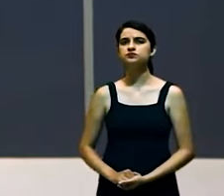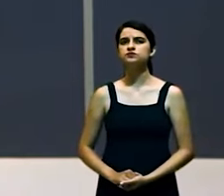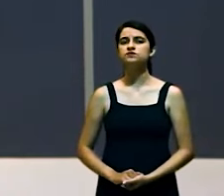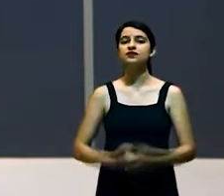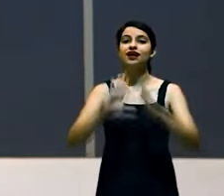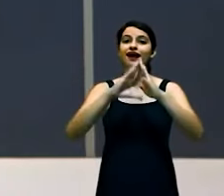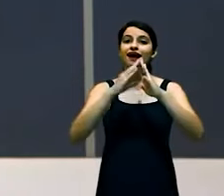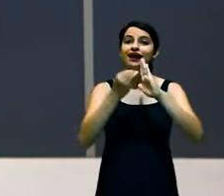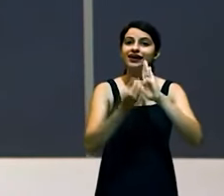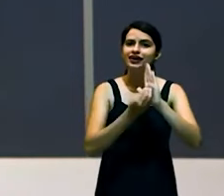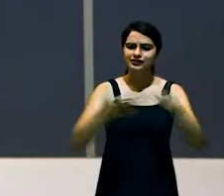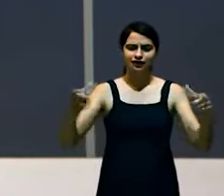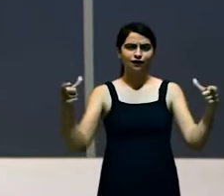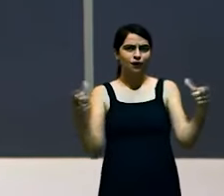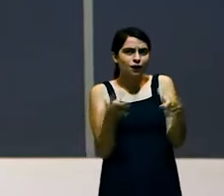Igreja não é lugar para namorar.